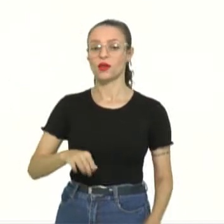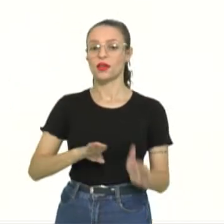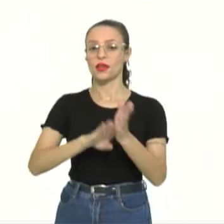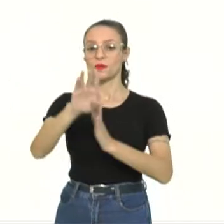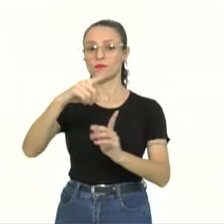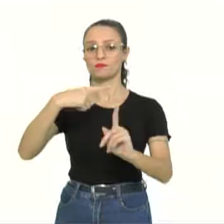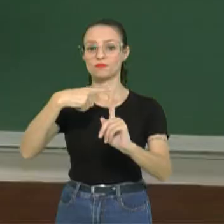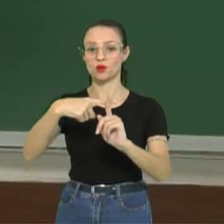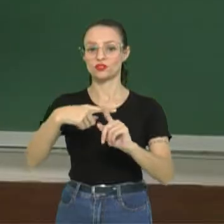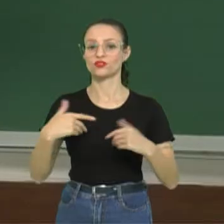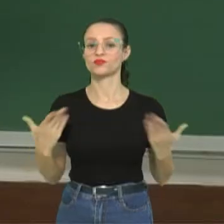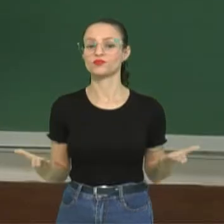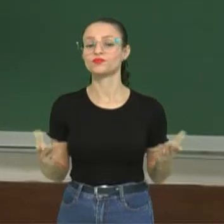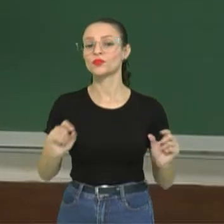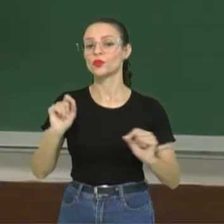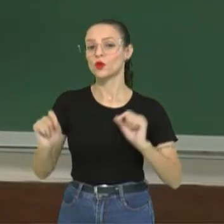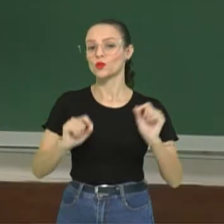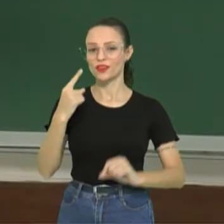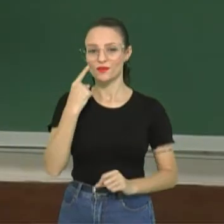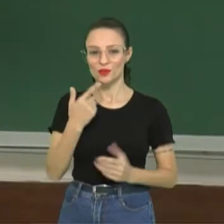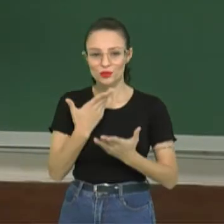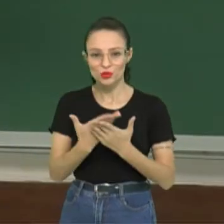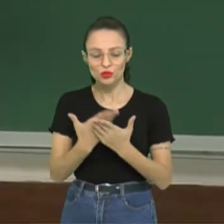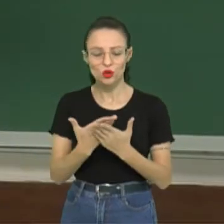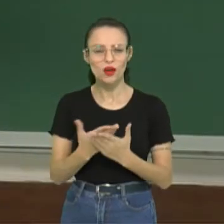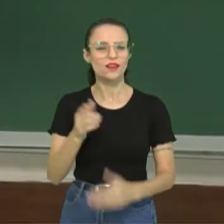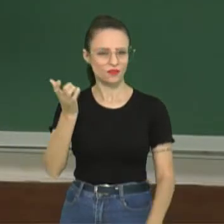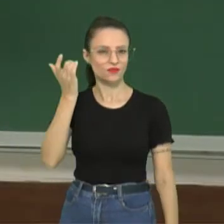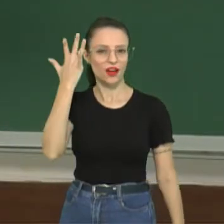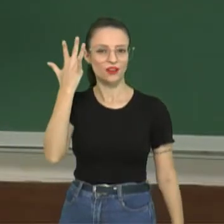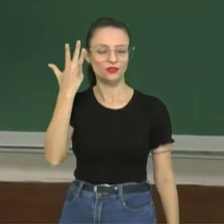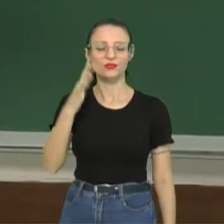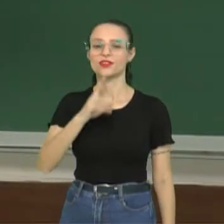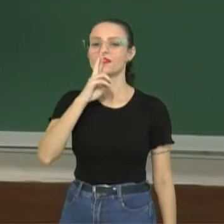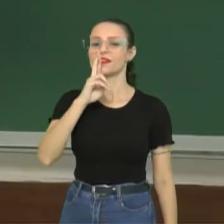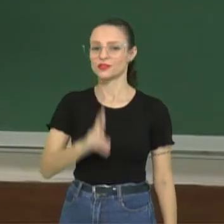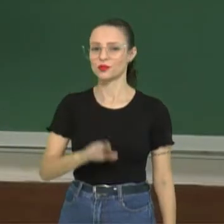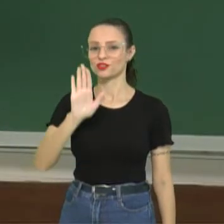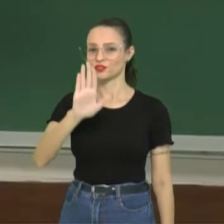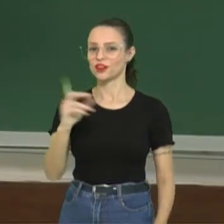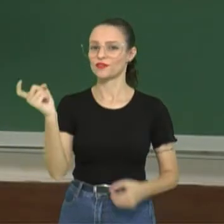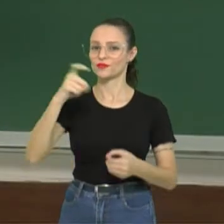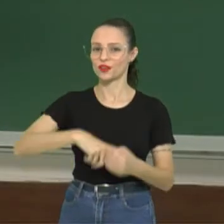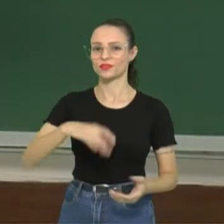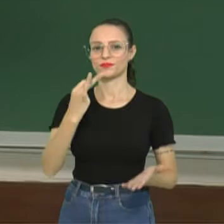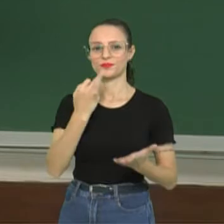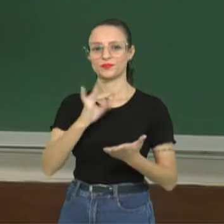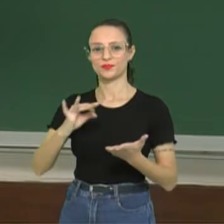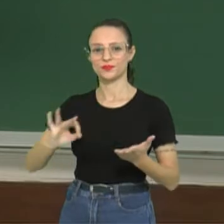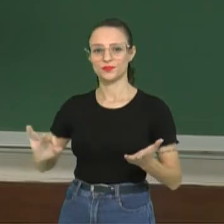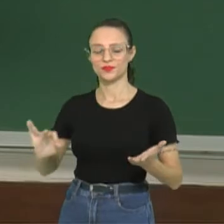E aí que que a gente viu agora há pouco essa aí tá fácil hein responda E daqui a pouquinho a gente volta com a